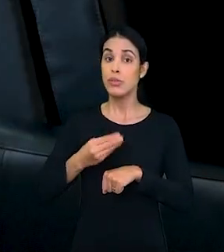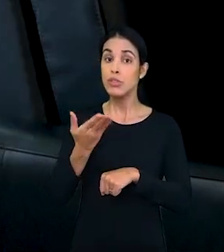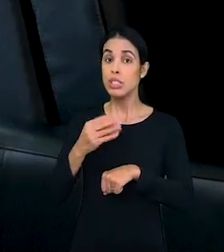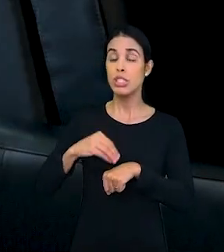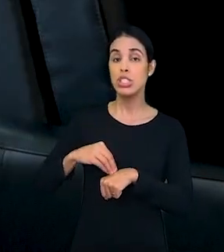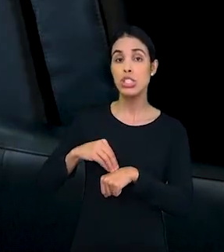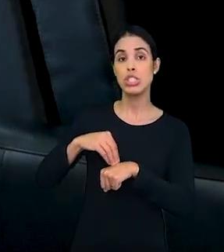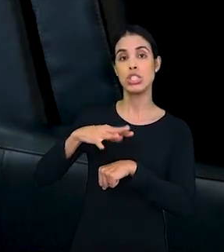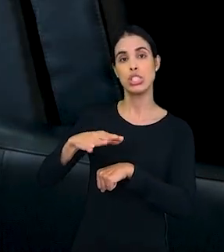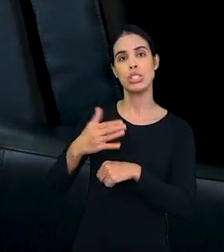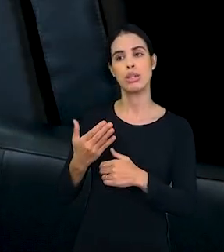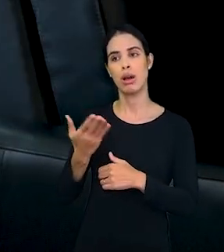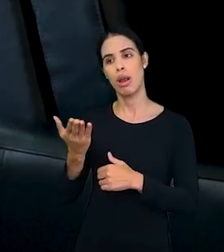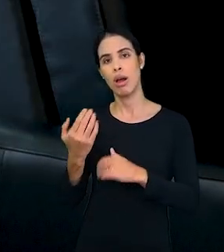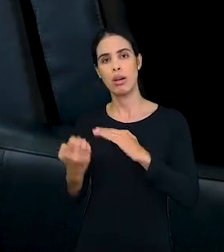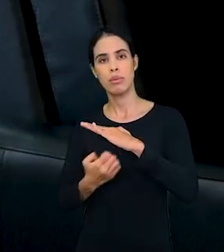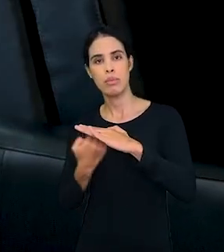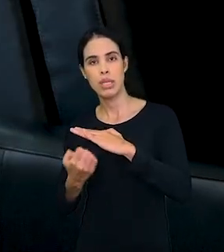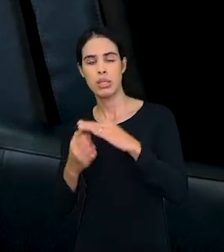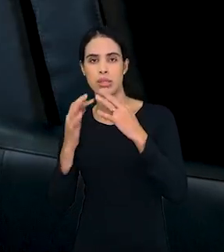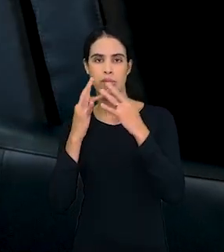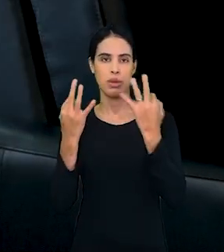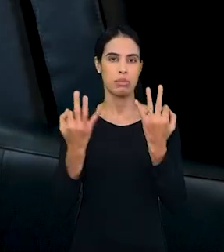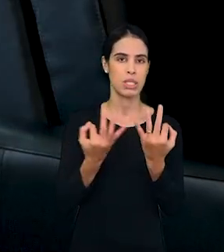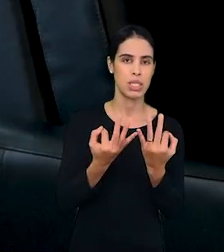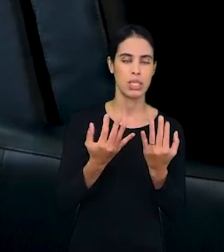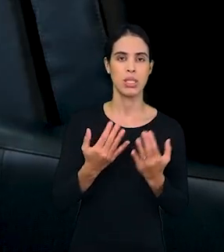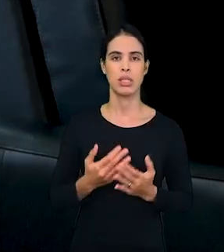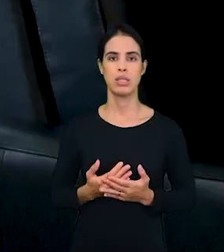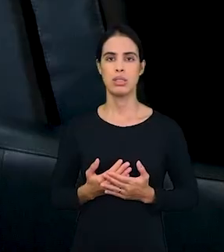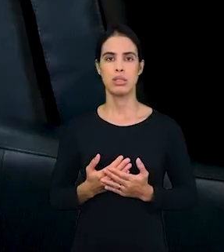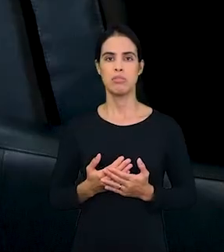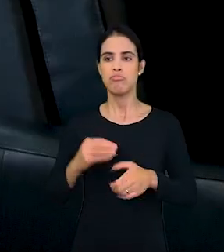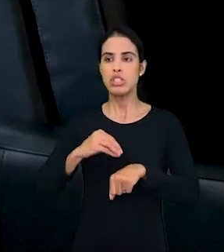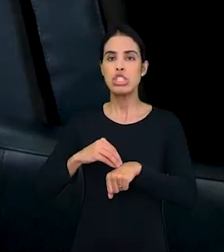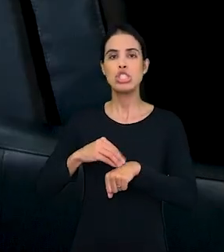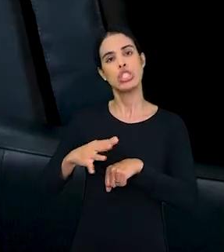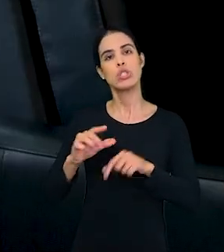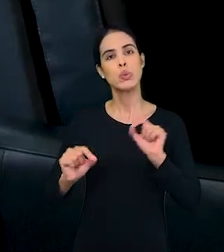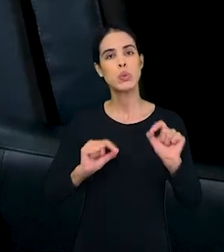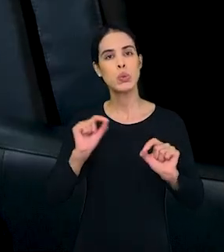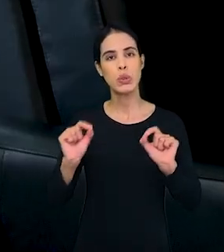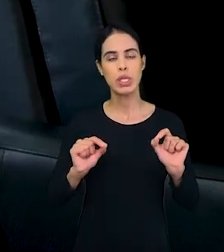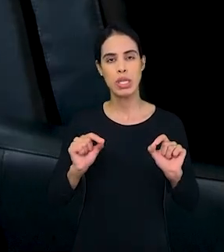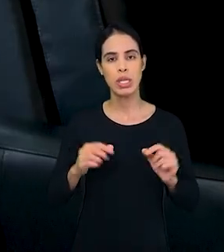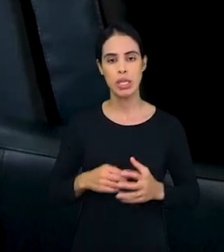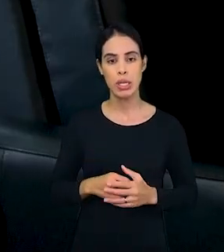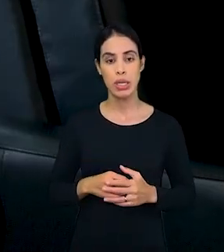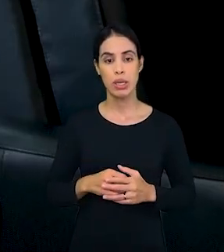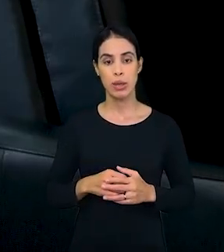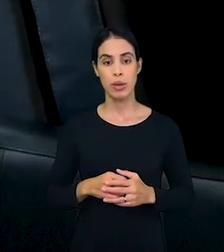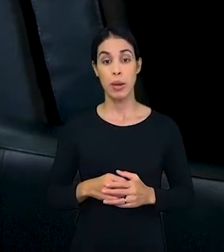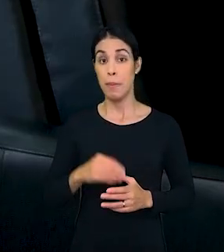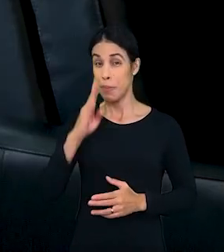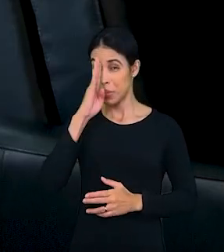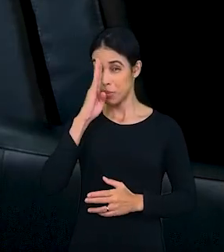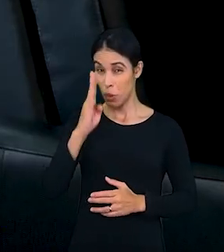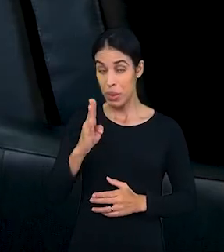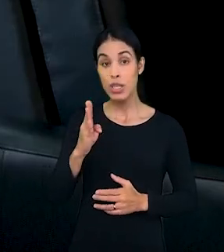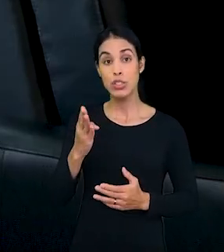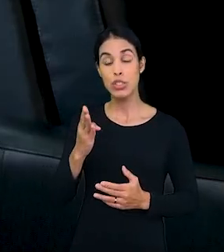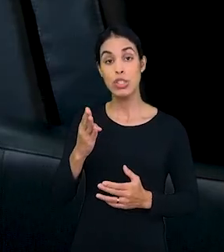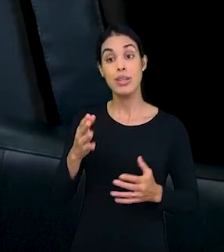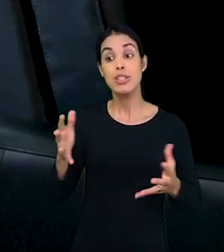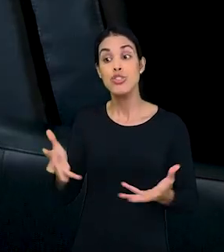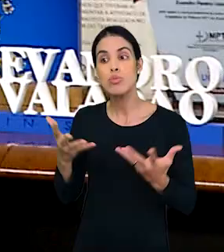recomendações o senhor deixa para empresas e famílias para que possam ser mais atuantes no combate ao trabalho infantil e principalmente no